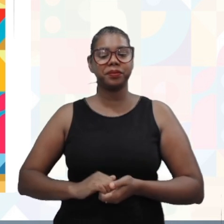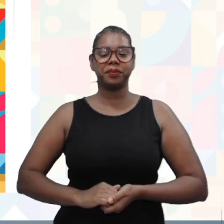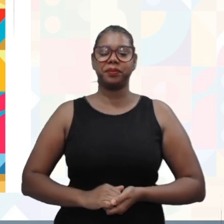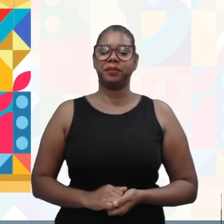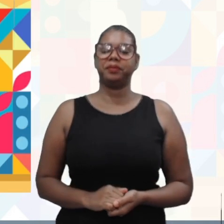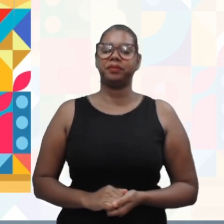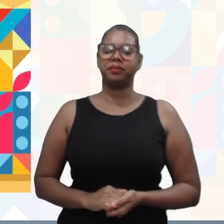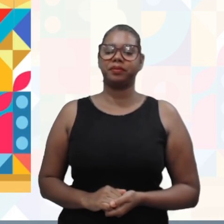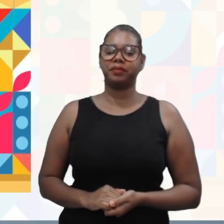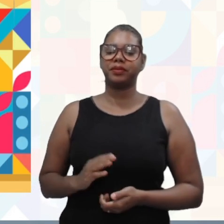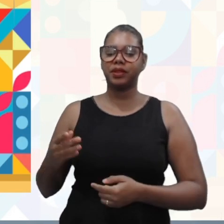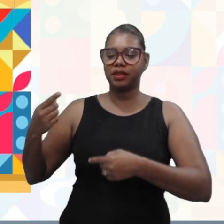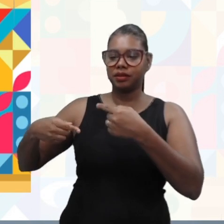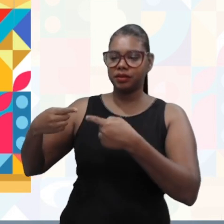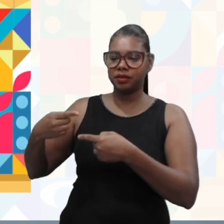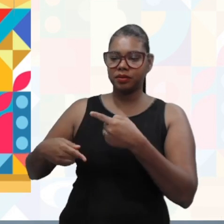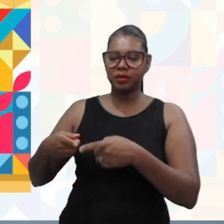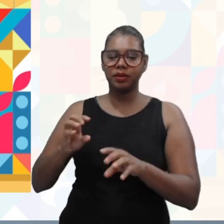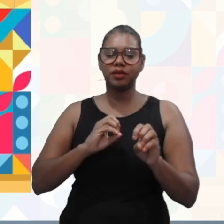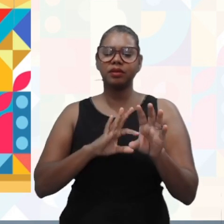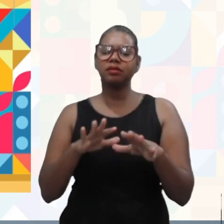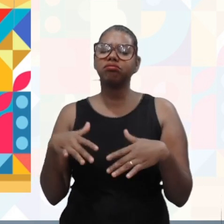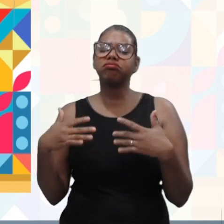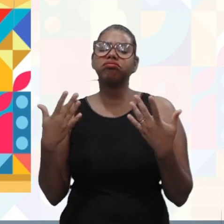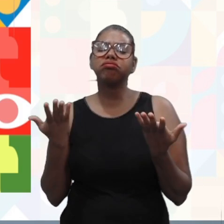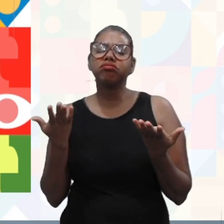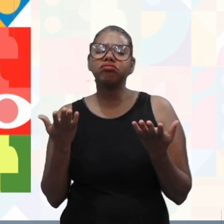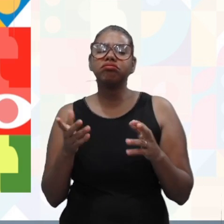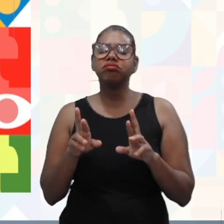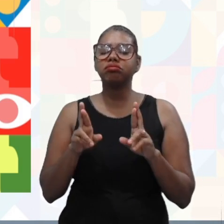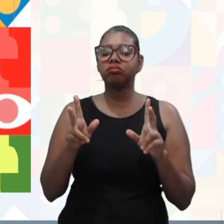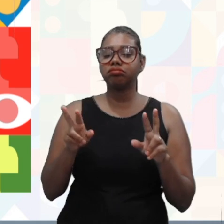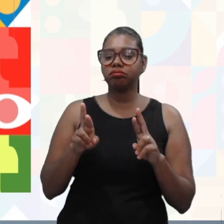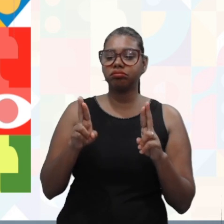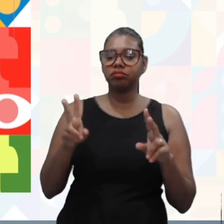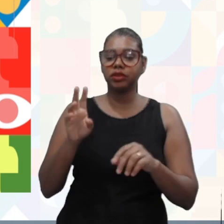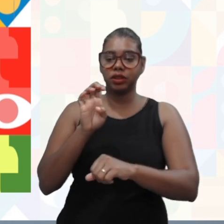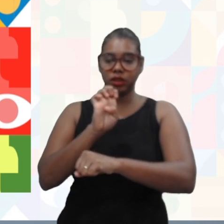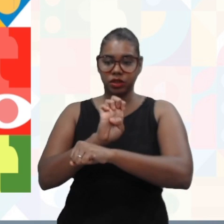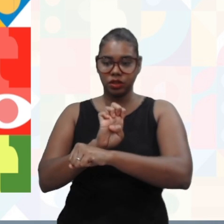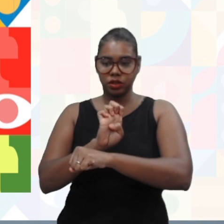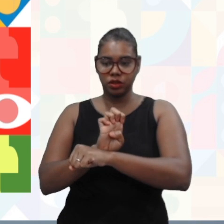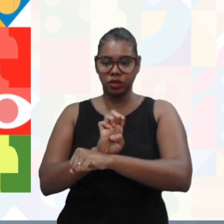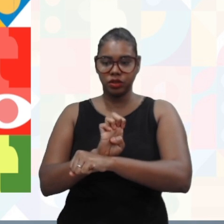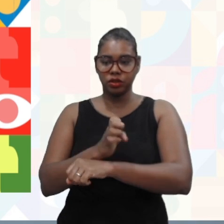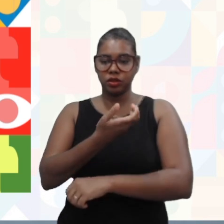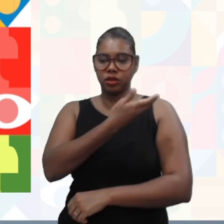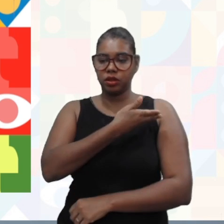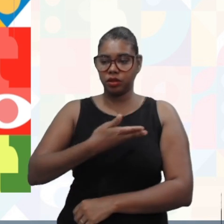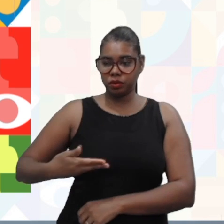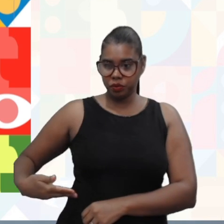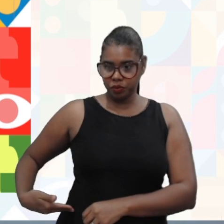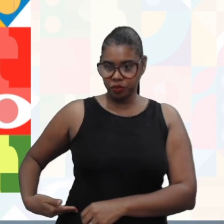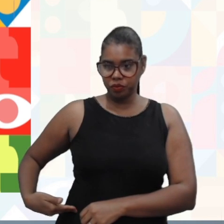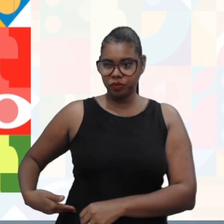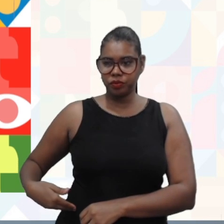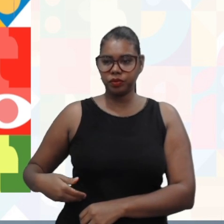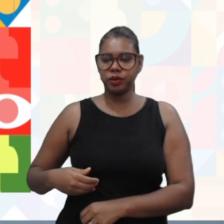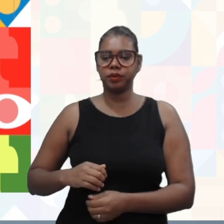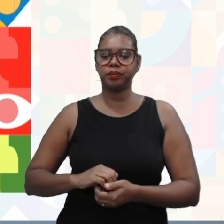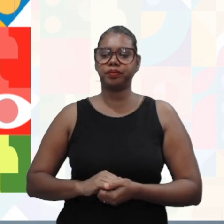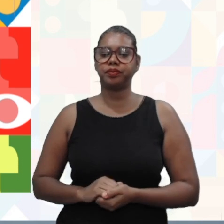para políticas educacionais, mas qual seria a diferença entre Estado e governo? Quando a gente fala de Estado